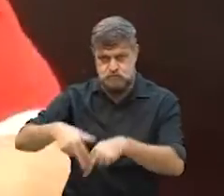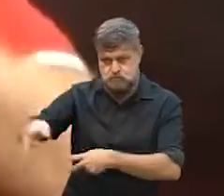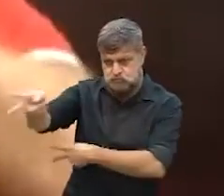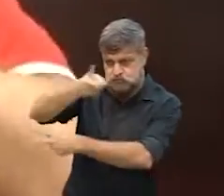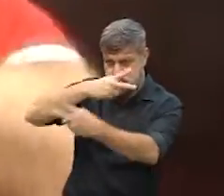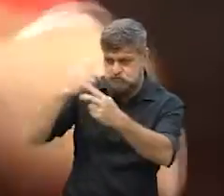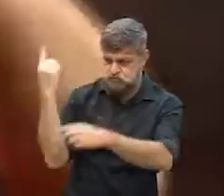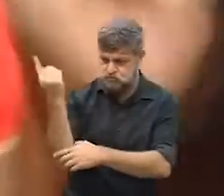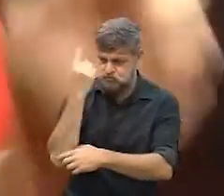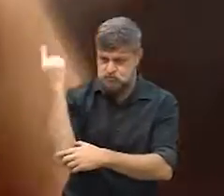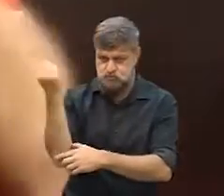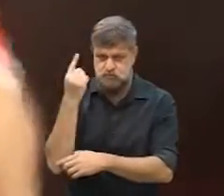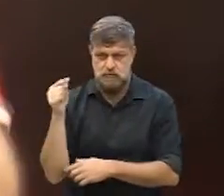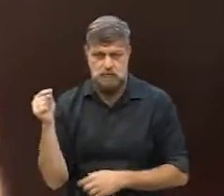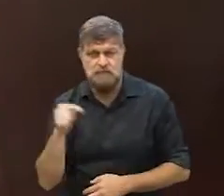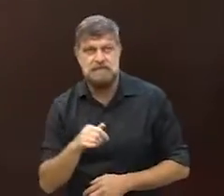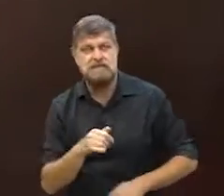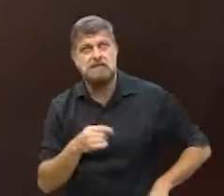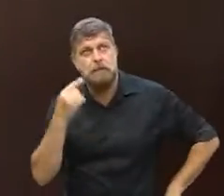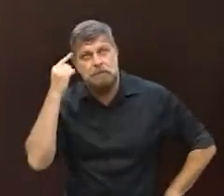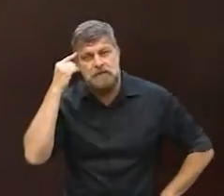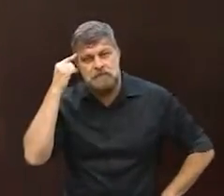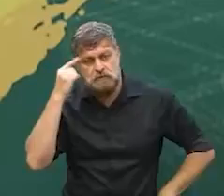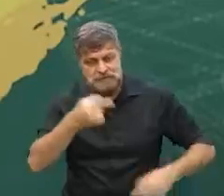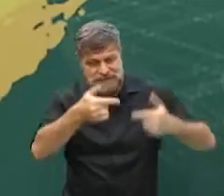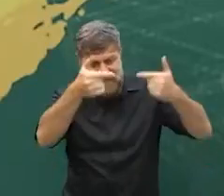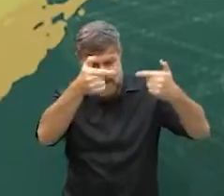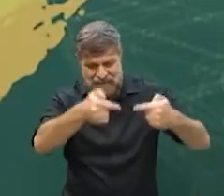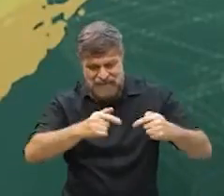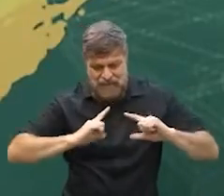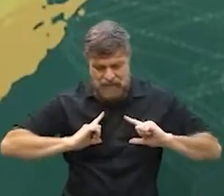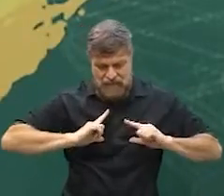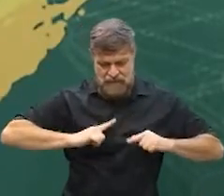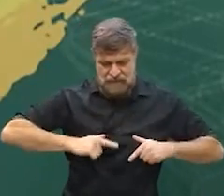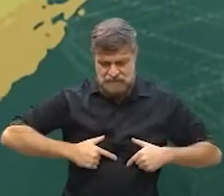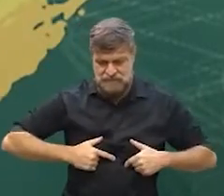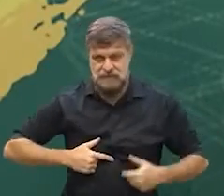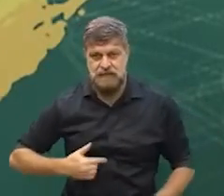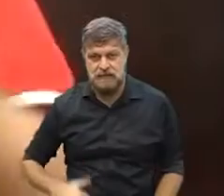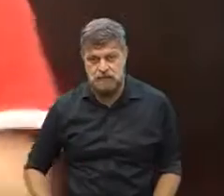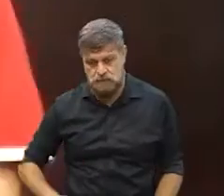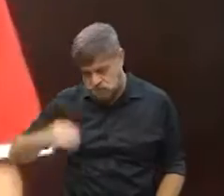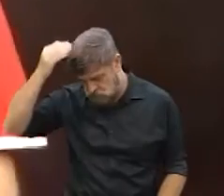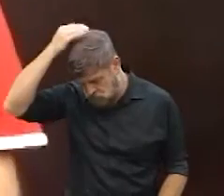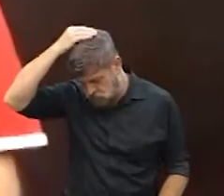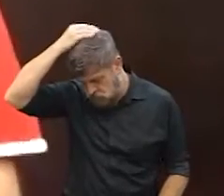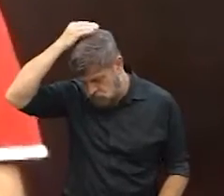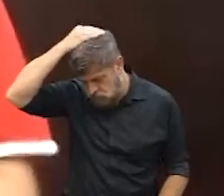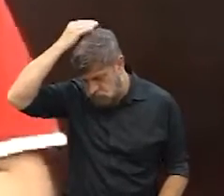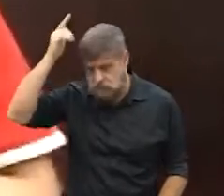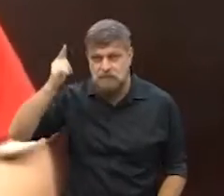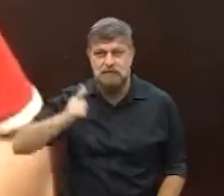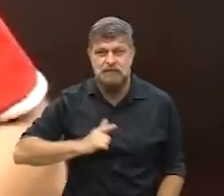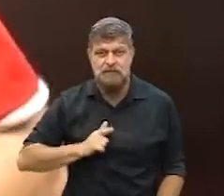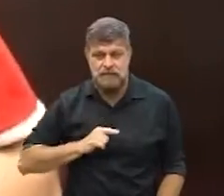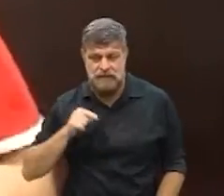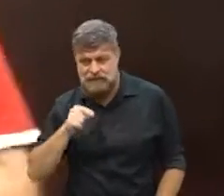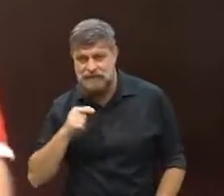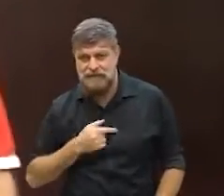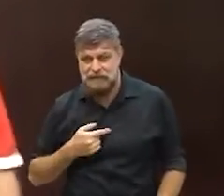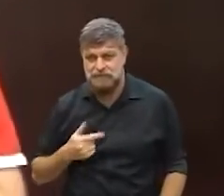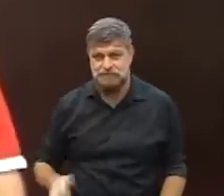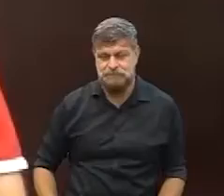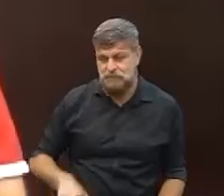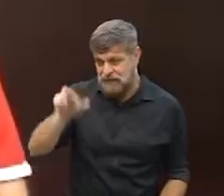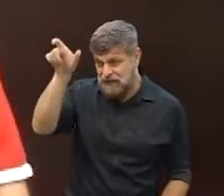sobre guerra entre Israel e Palestina. Isso. Você tem ali atletas,